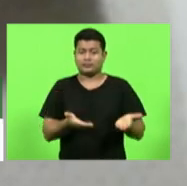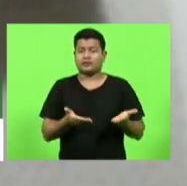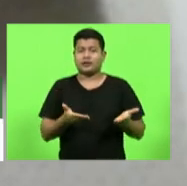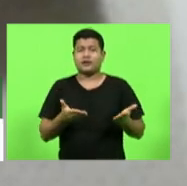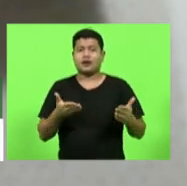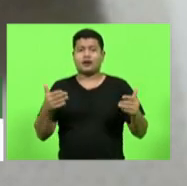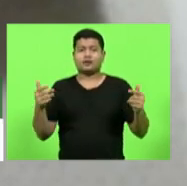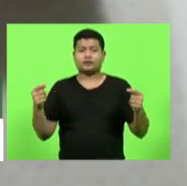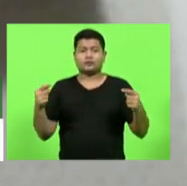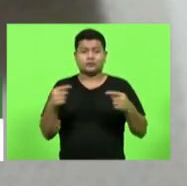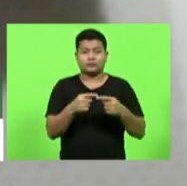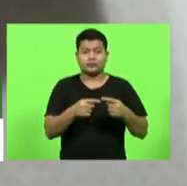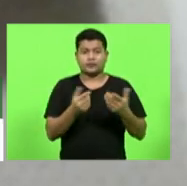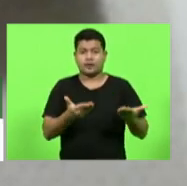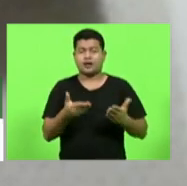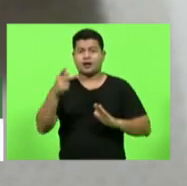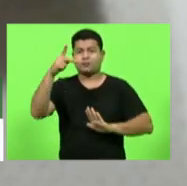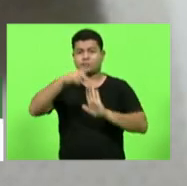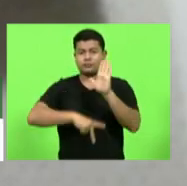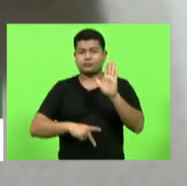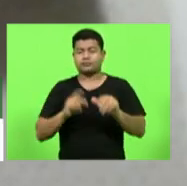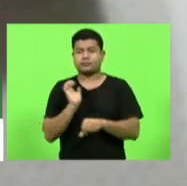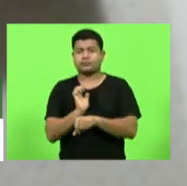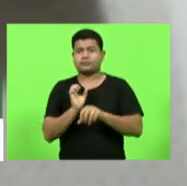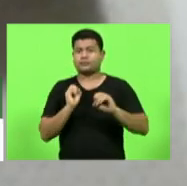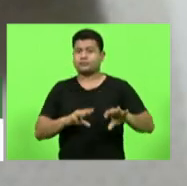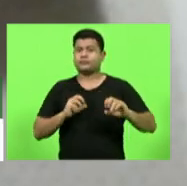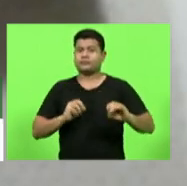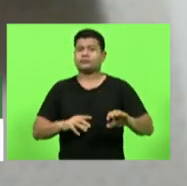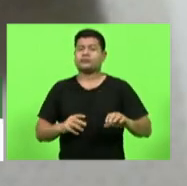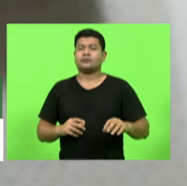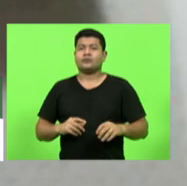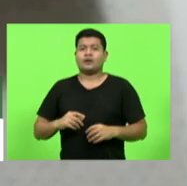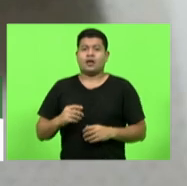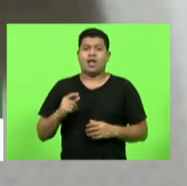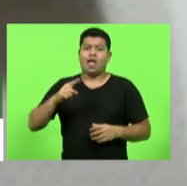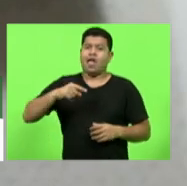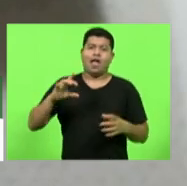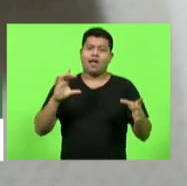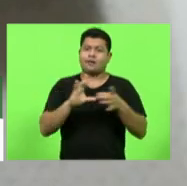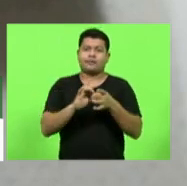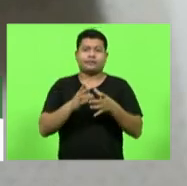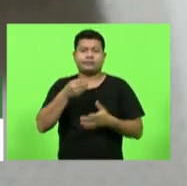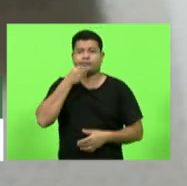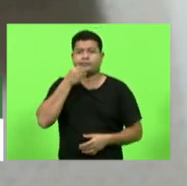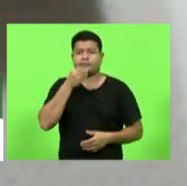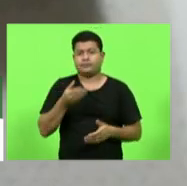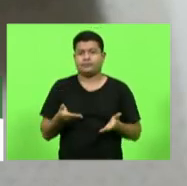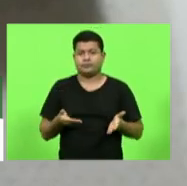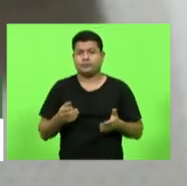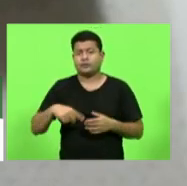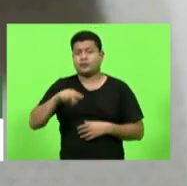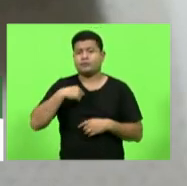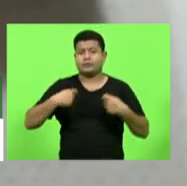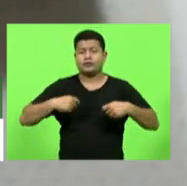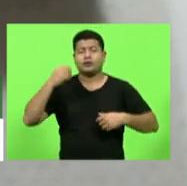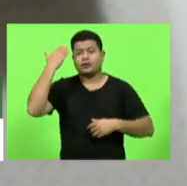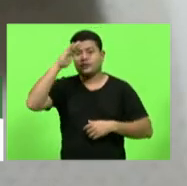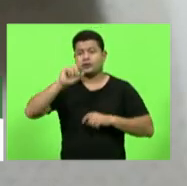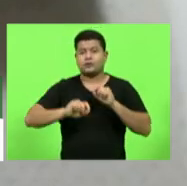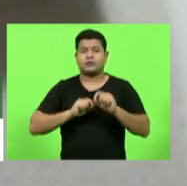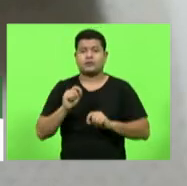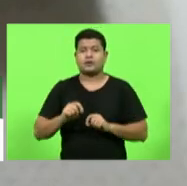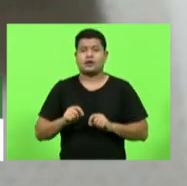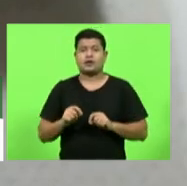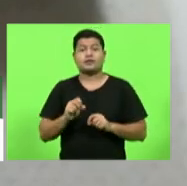Educação, porque é uma ligação óbvia, e nós temos que entender que não há plano